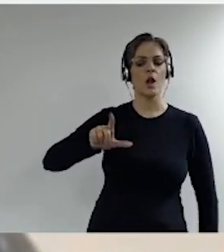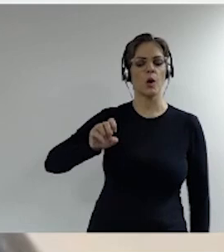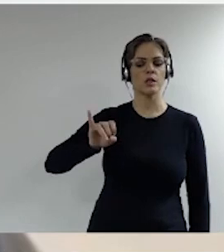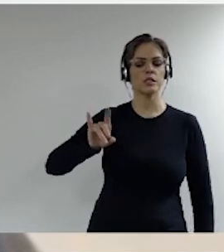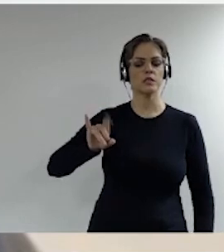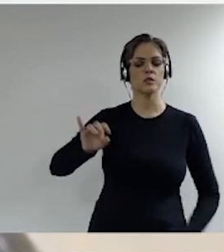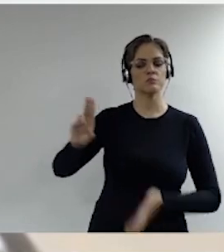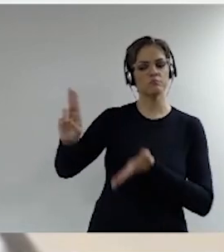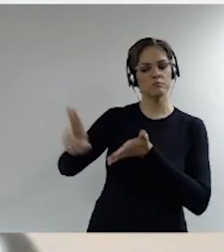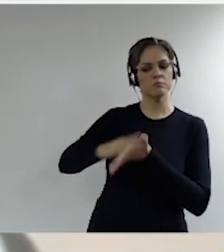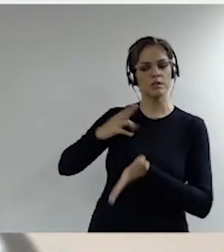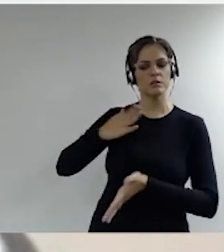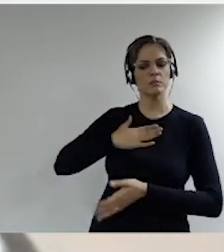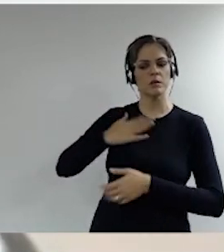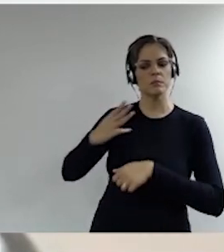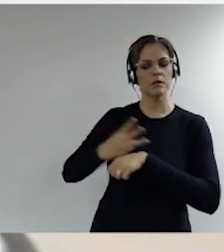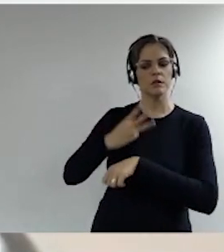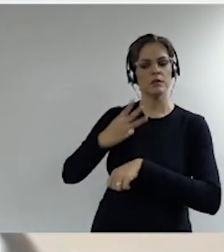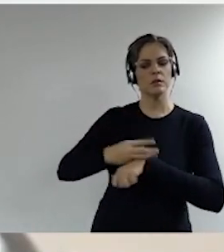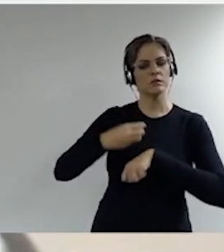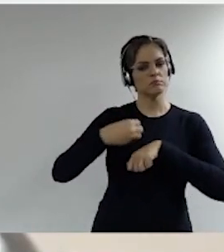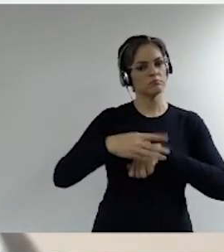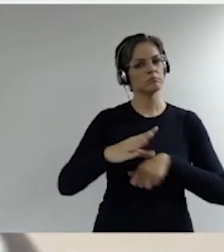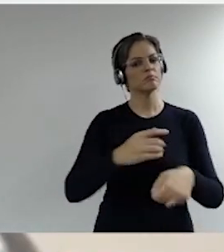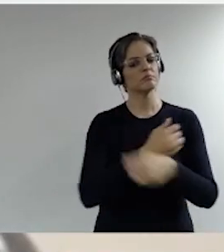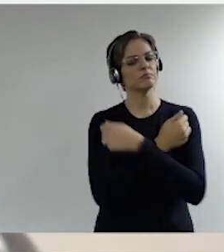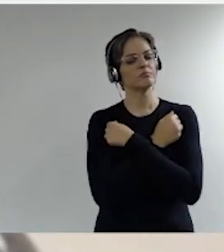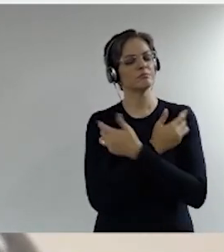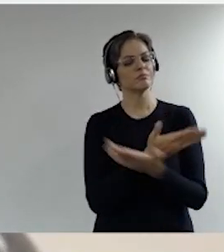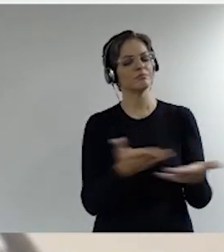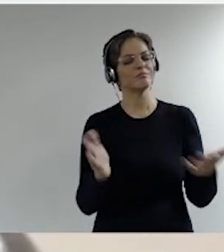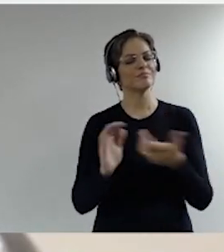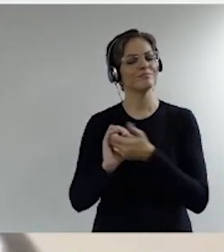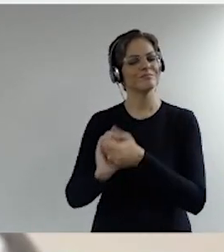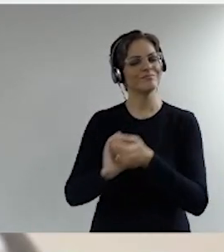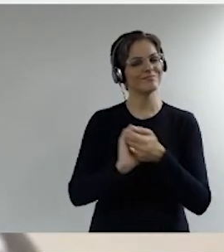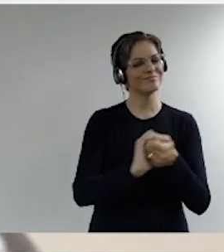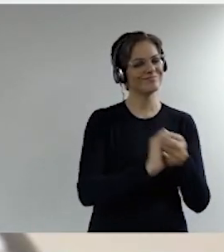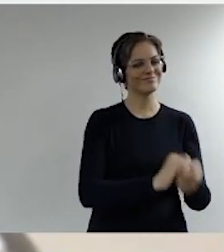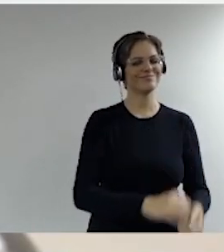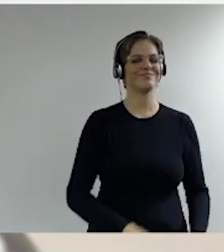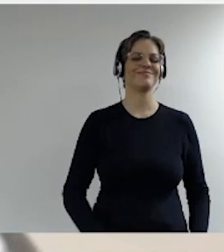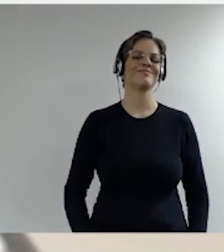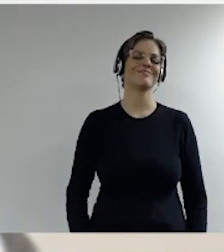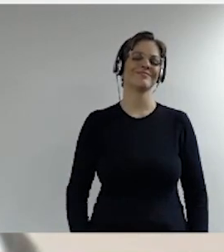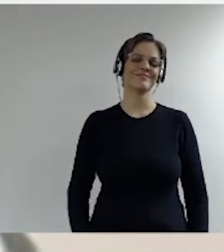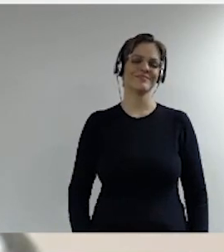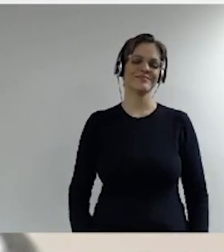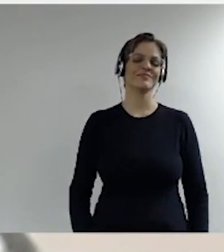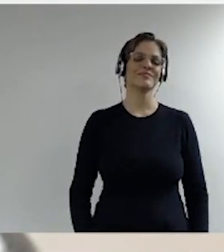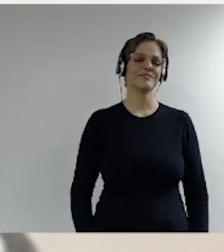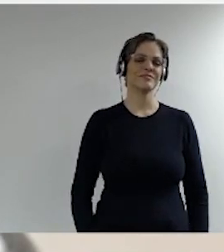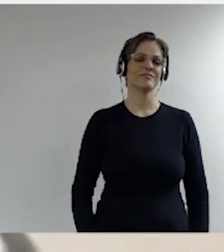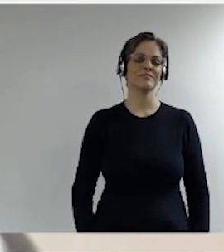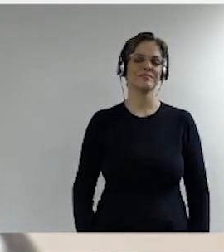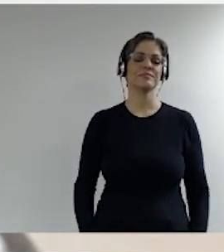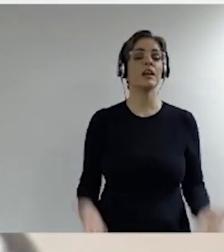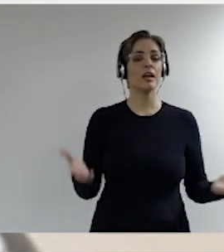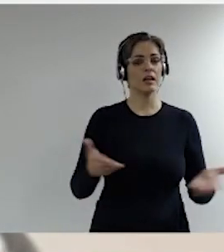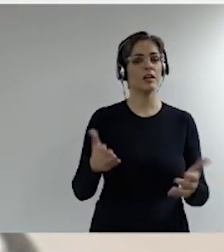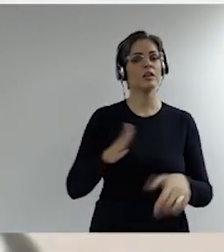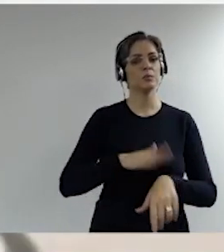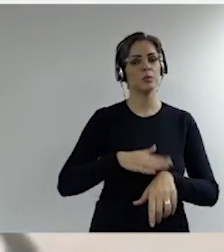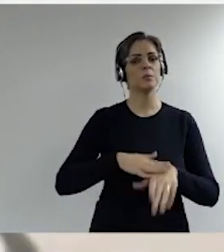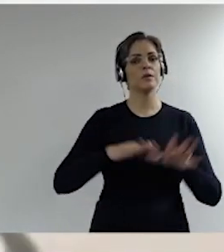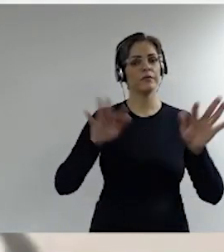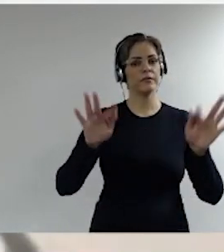zap mais cedo pedindo que eu fizesse essa saudação. Vamos partindo aí para o encerramento, registrando